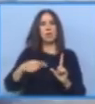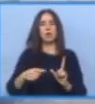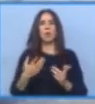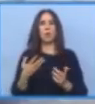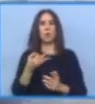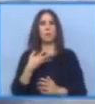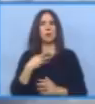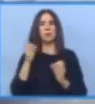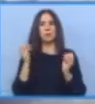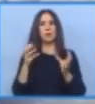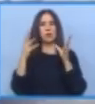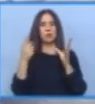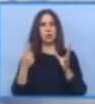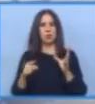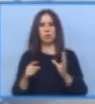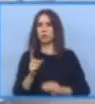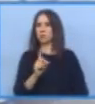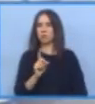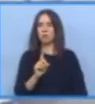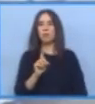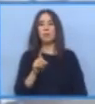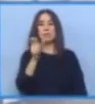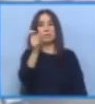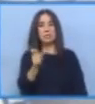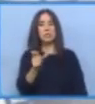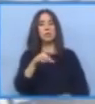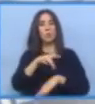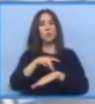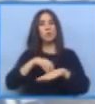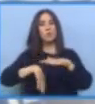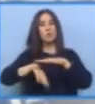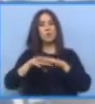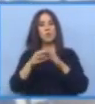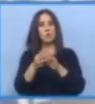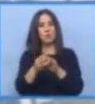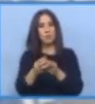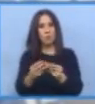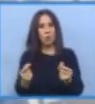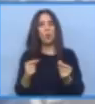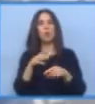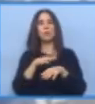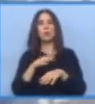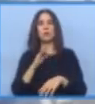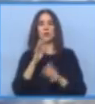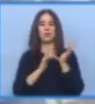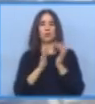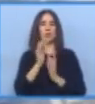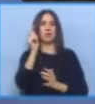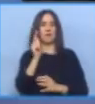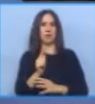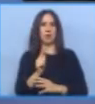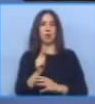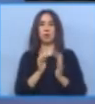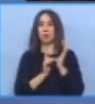tenha dons mágicos, mas é curado pela fé em Jesus, portanto, pelo poder de Jesus.